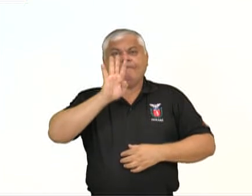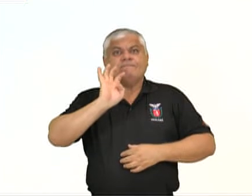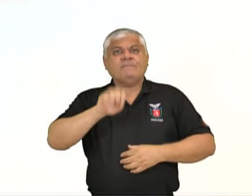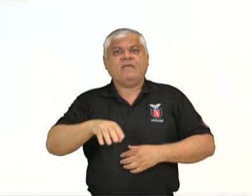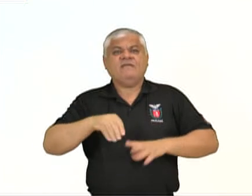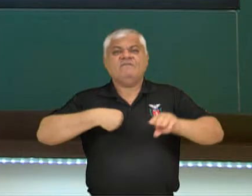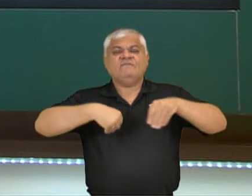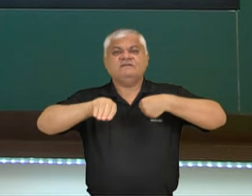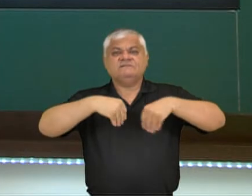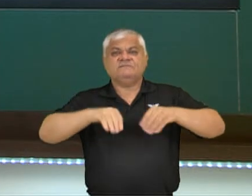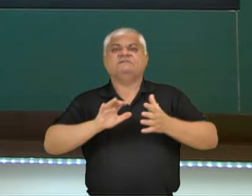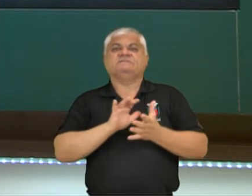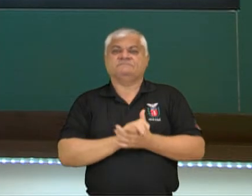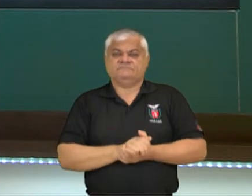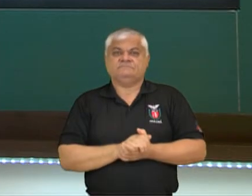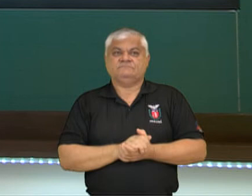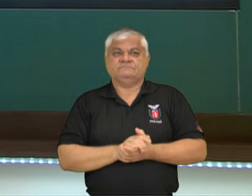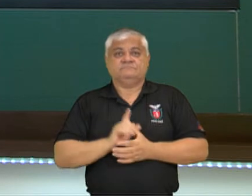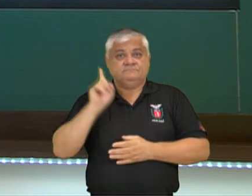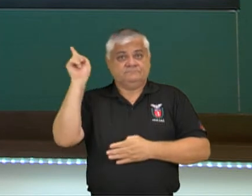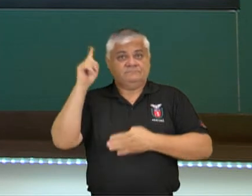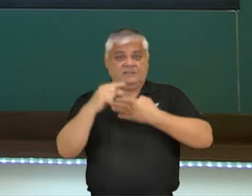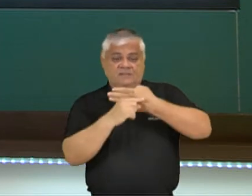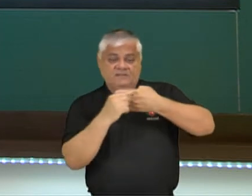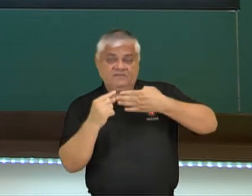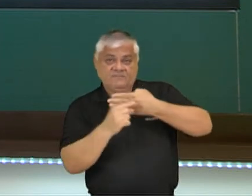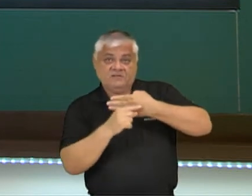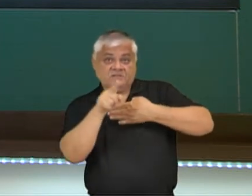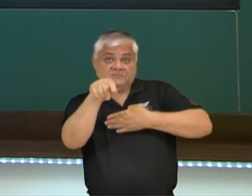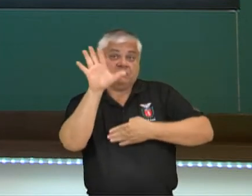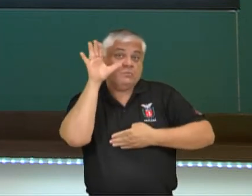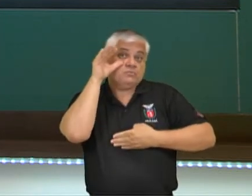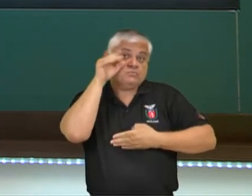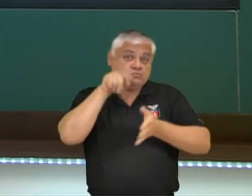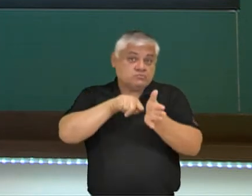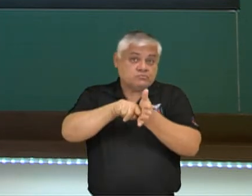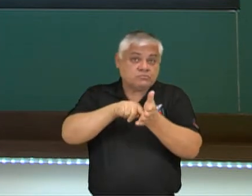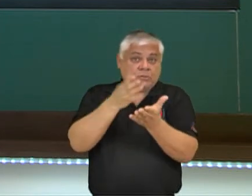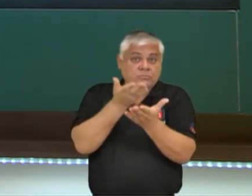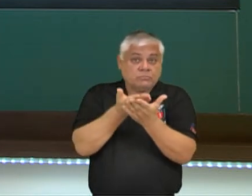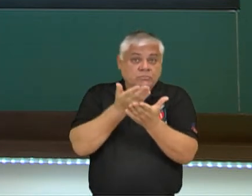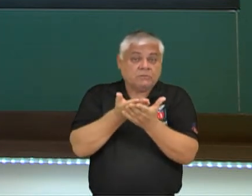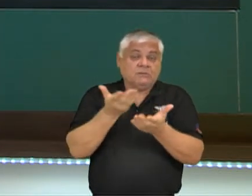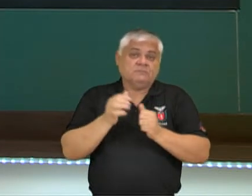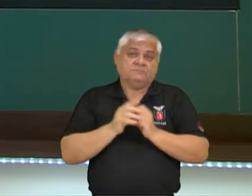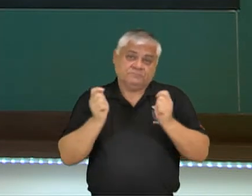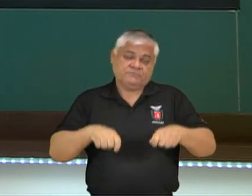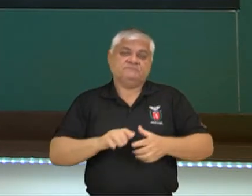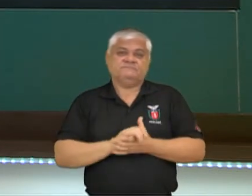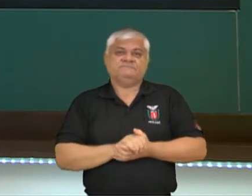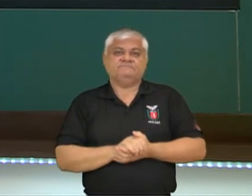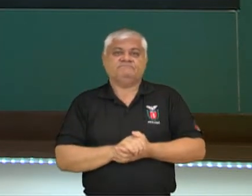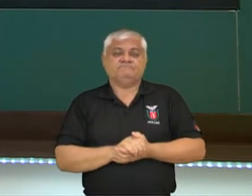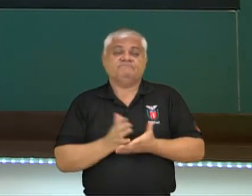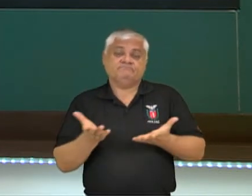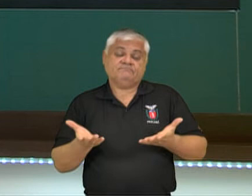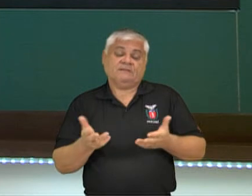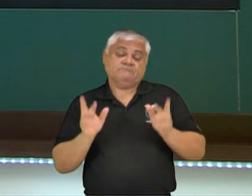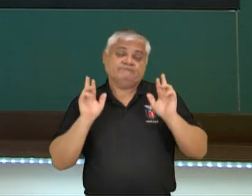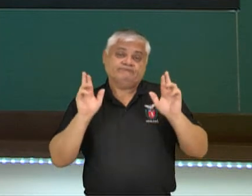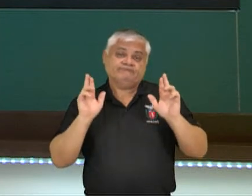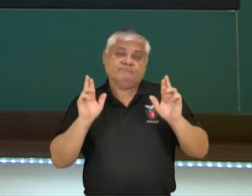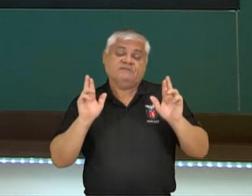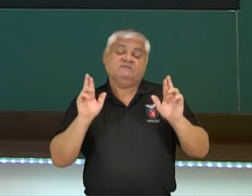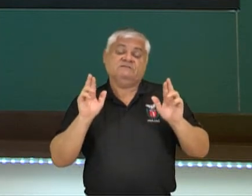flexibilidade. Eu deixo aqui algumas referências para se vocês tiverem curiosidade. E é isso então,